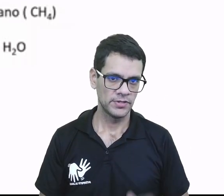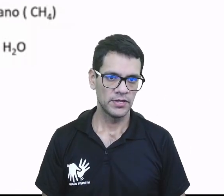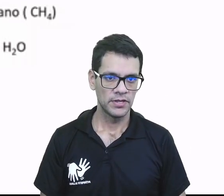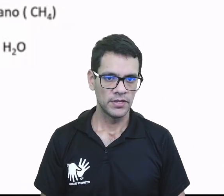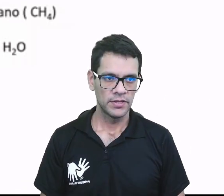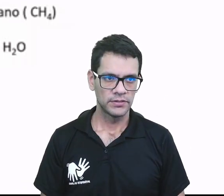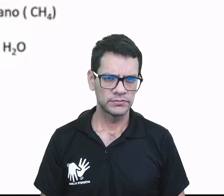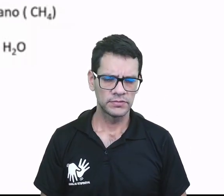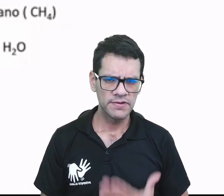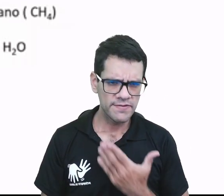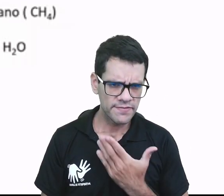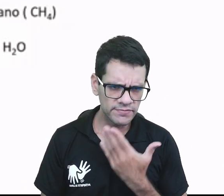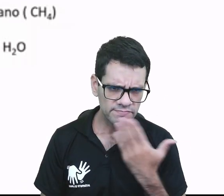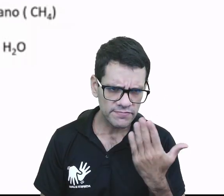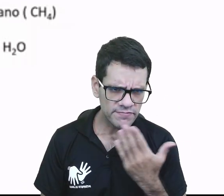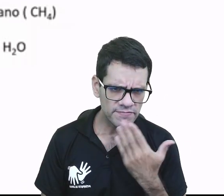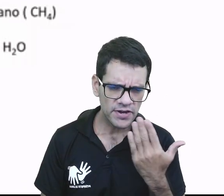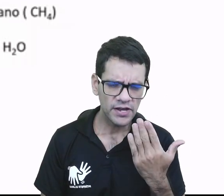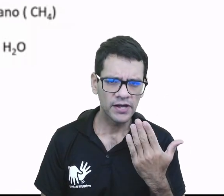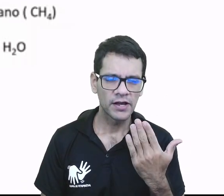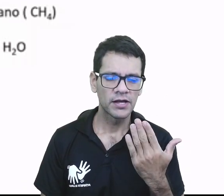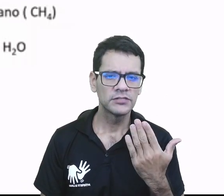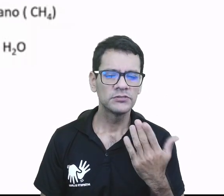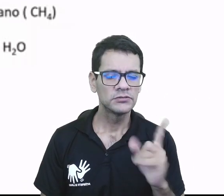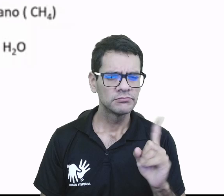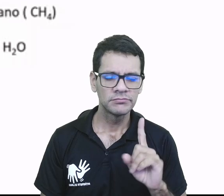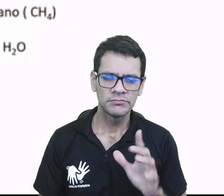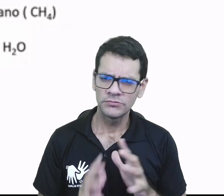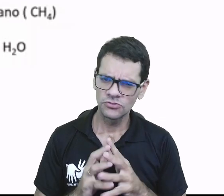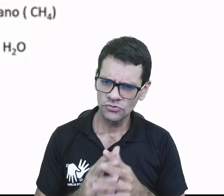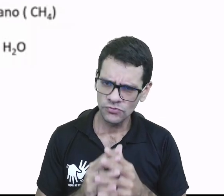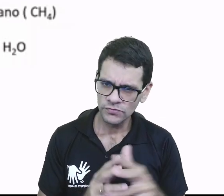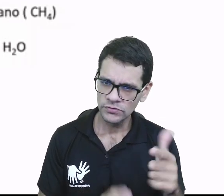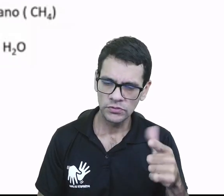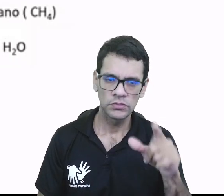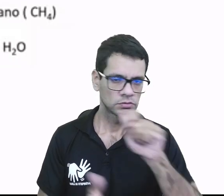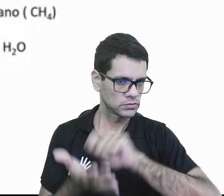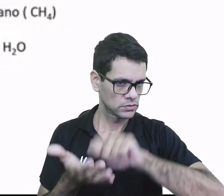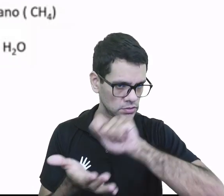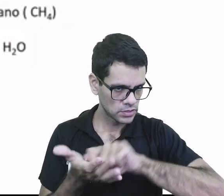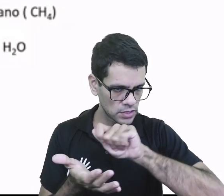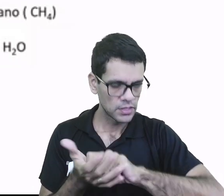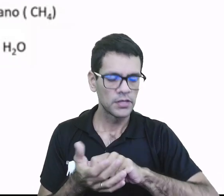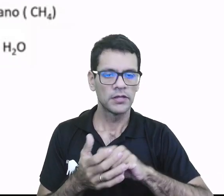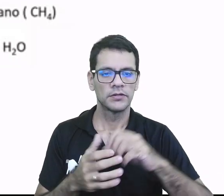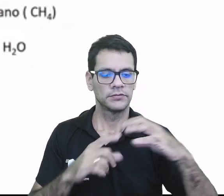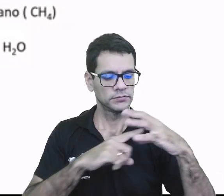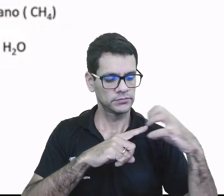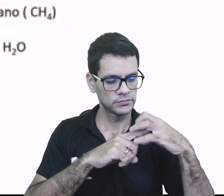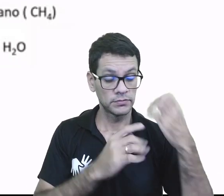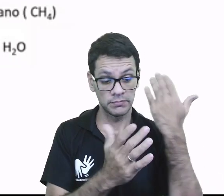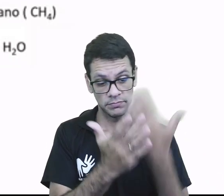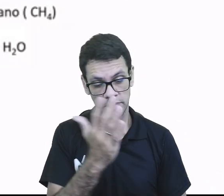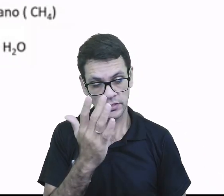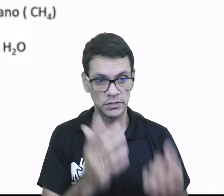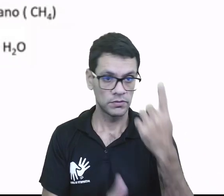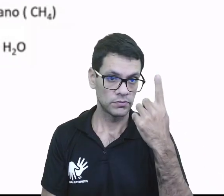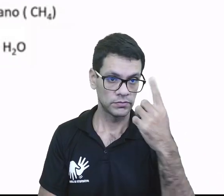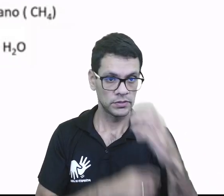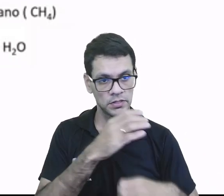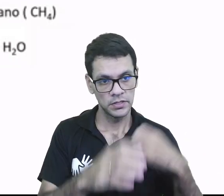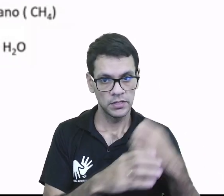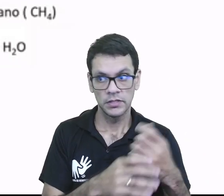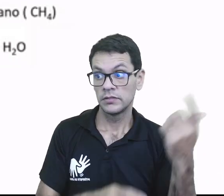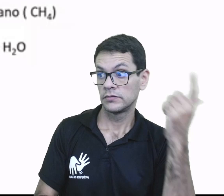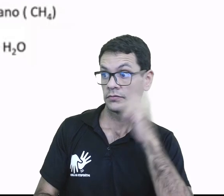Como é muito fácil de confundir, gente, sempre aconselho para que vocês escrevam aqui, ó, oxidação, perdeu um elétron, redução,